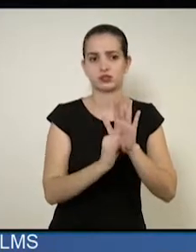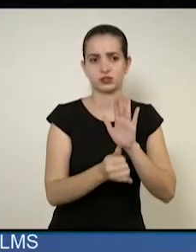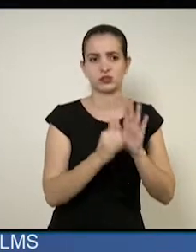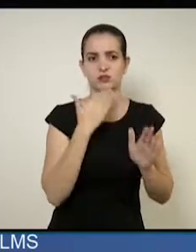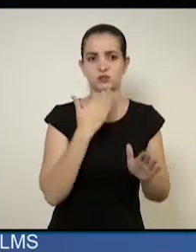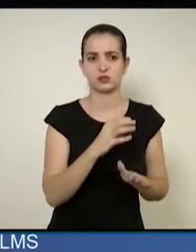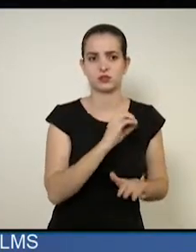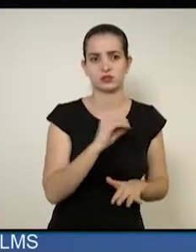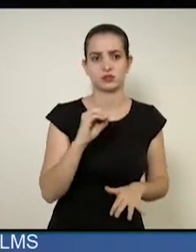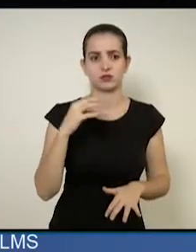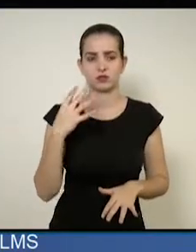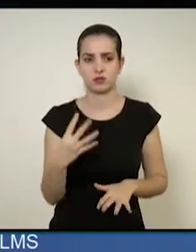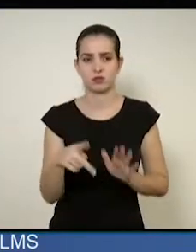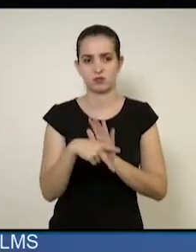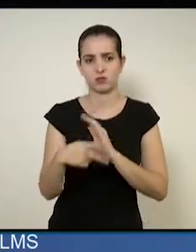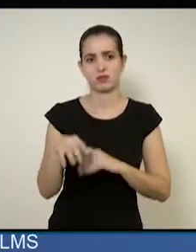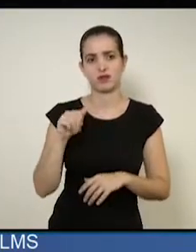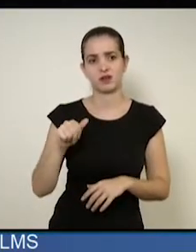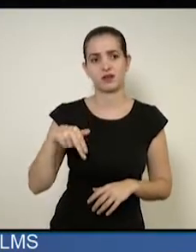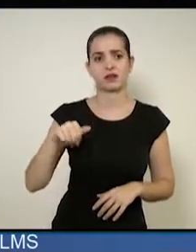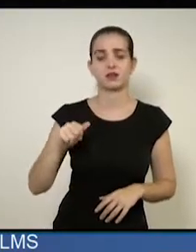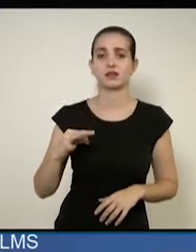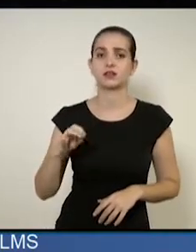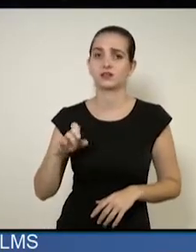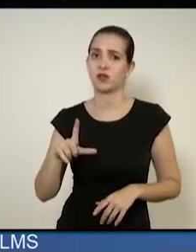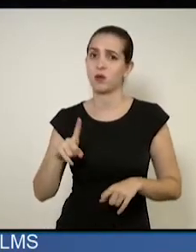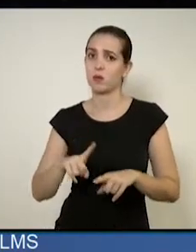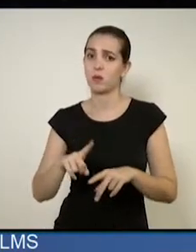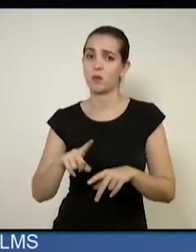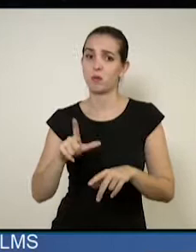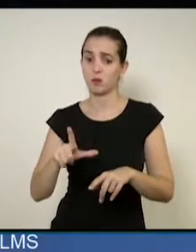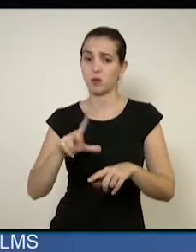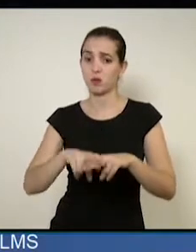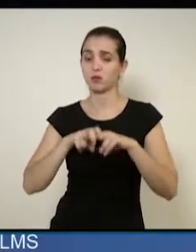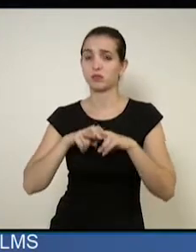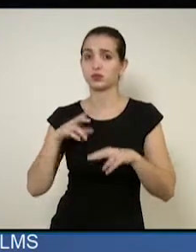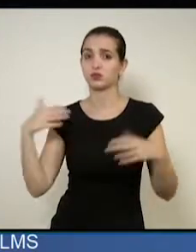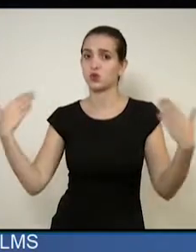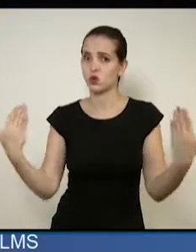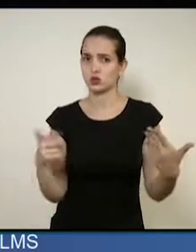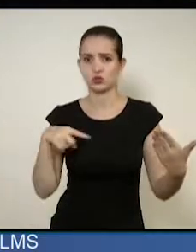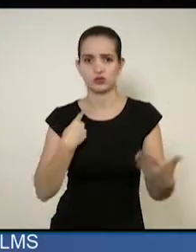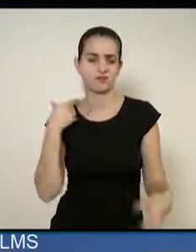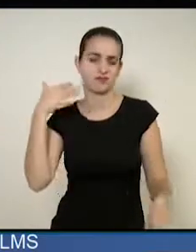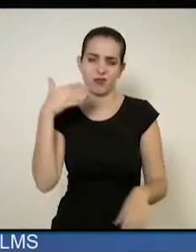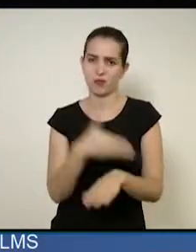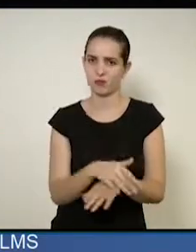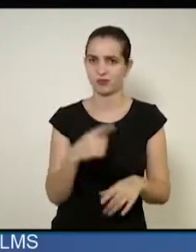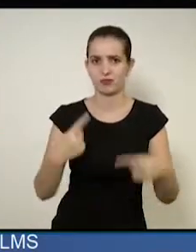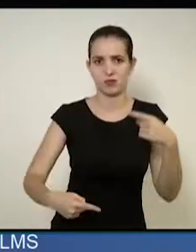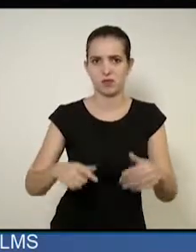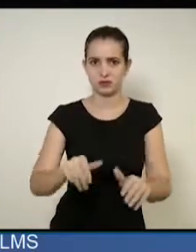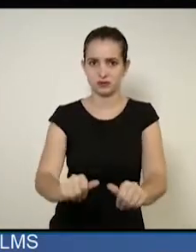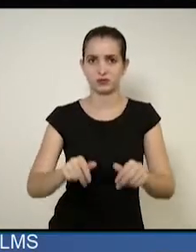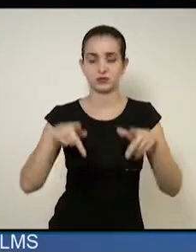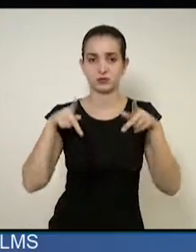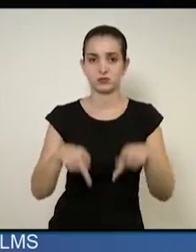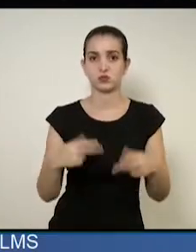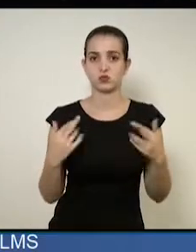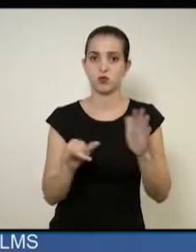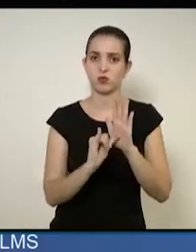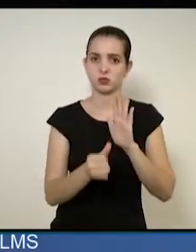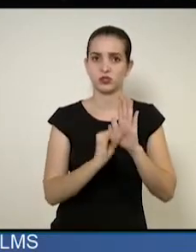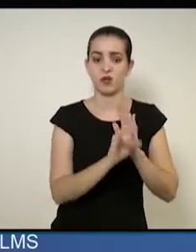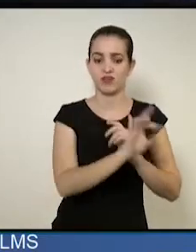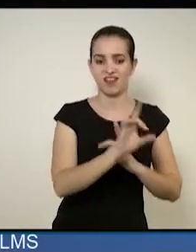tal, da Anatel. Por isso, não estaremos presentes no debate de hoje. Conforme o edital, cada empresa